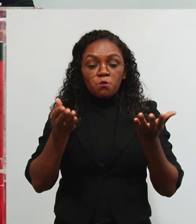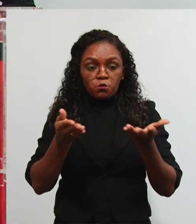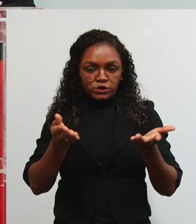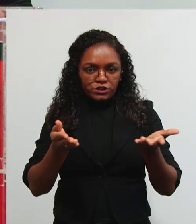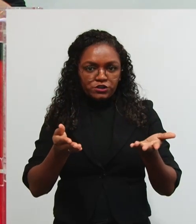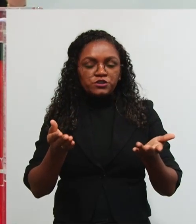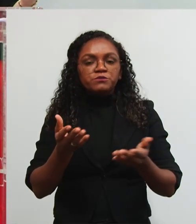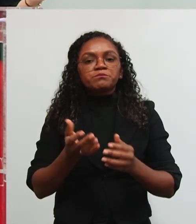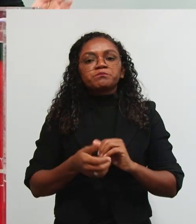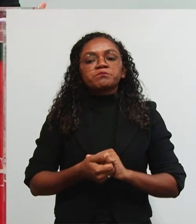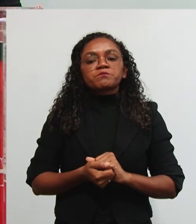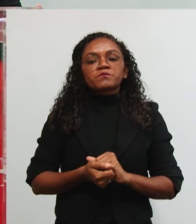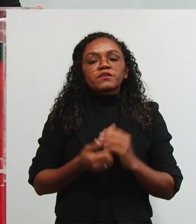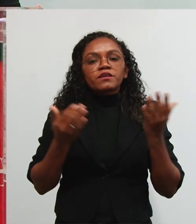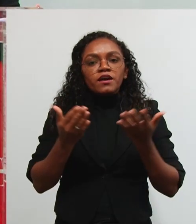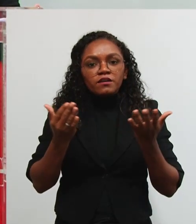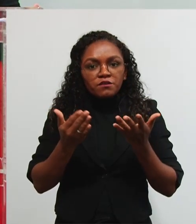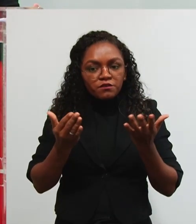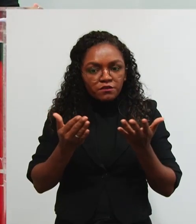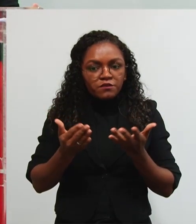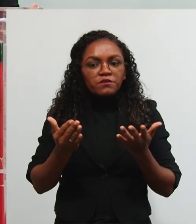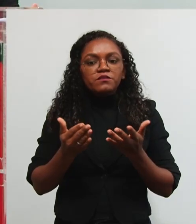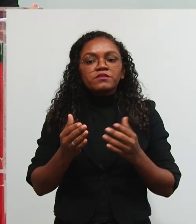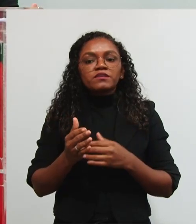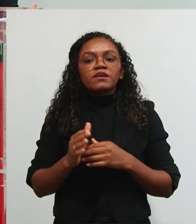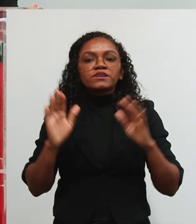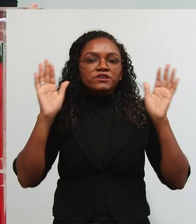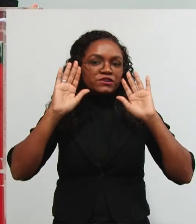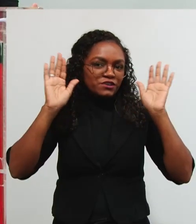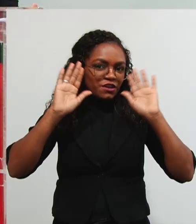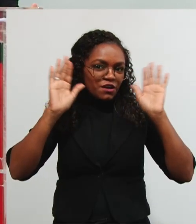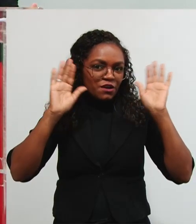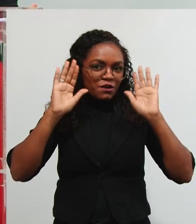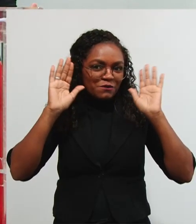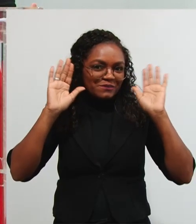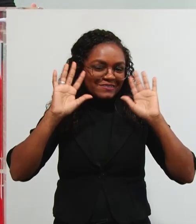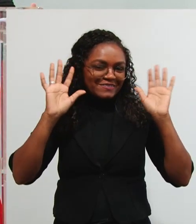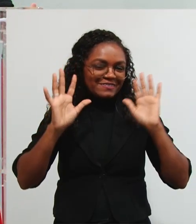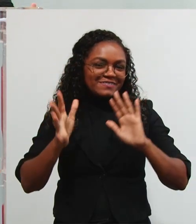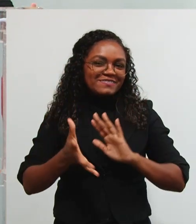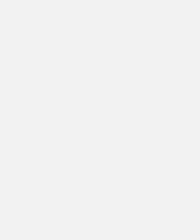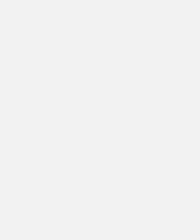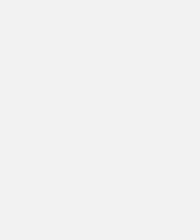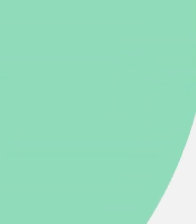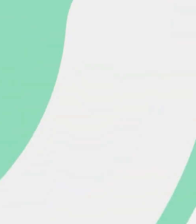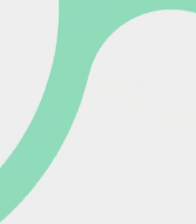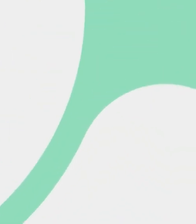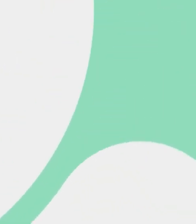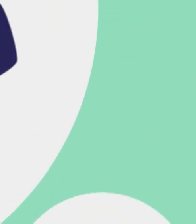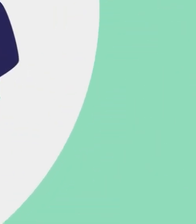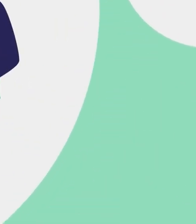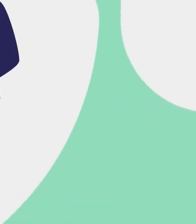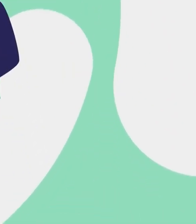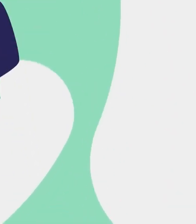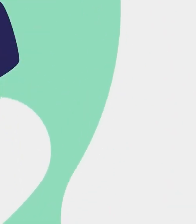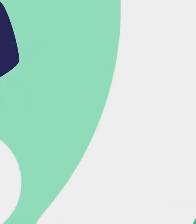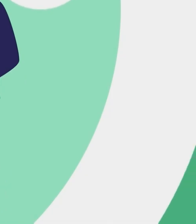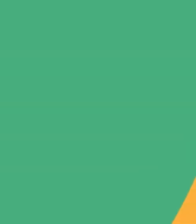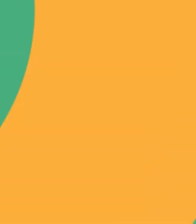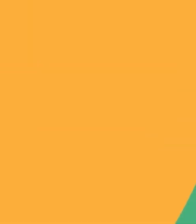um hipopótamo. Aqui, no caso, a gente está trazendo o exemplo de papel, Um papel de